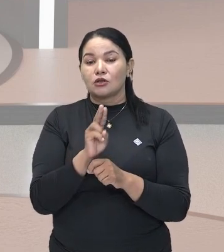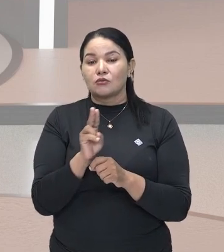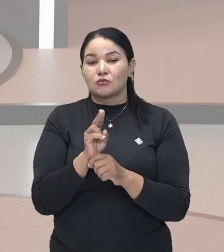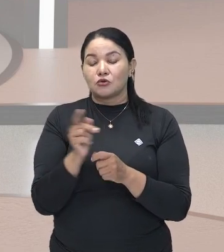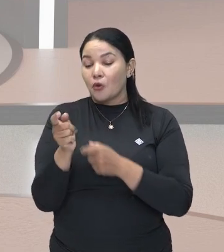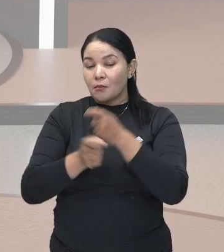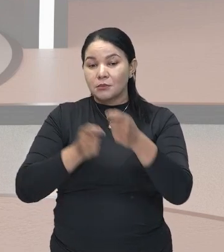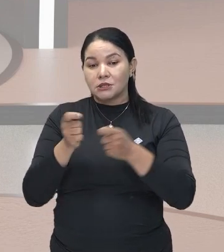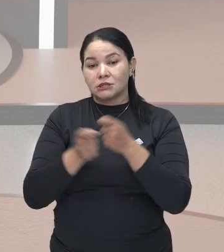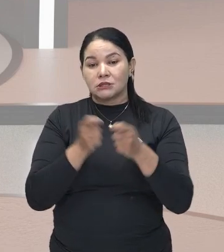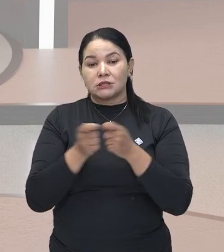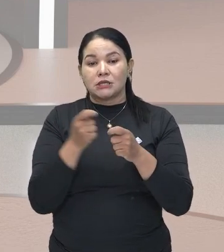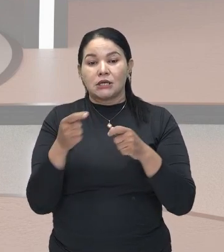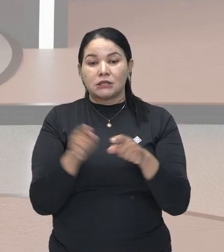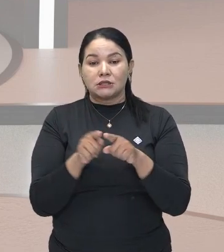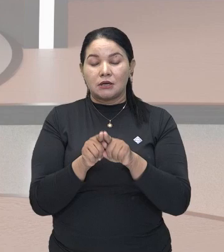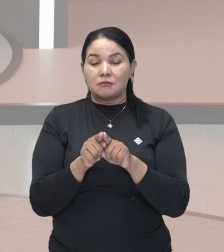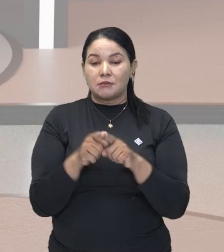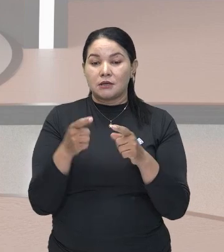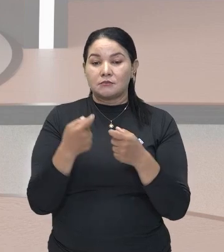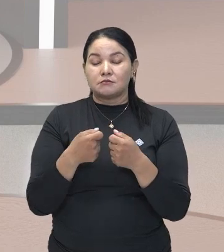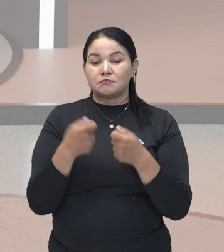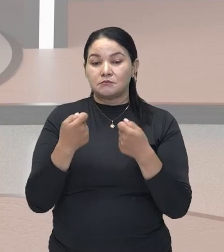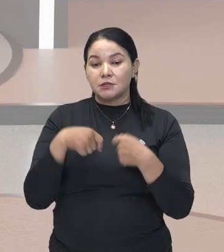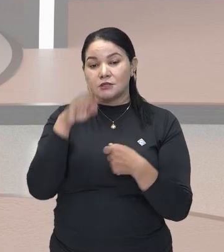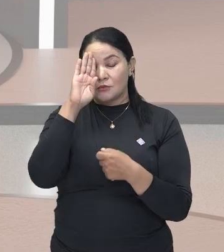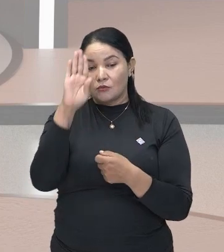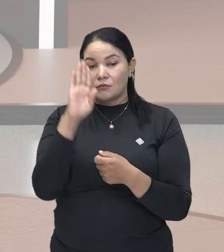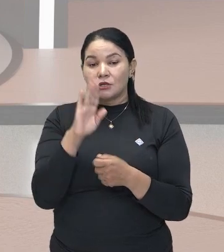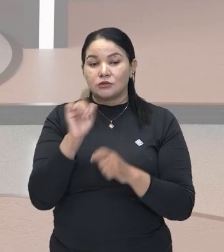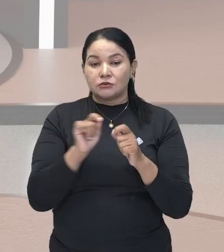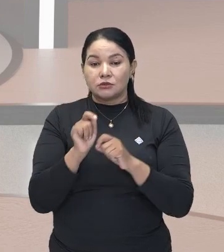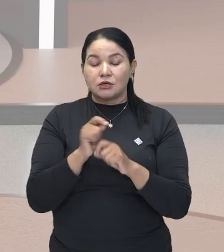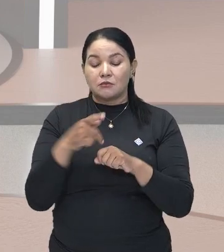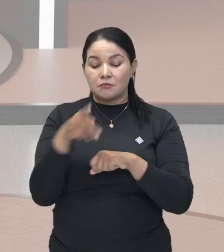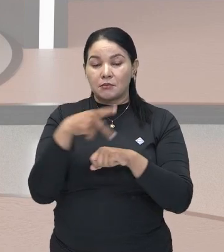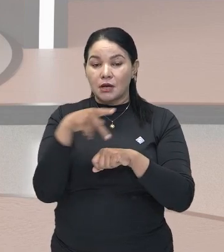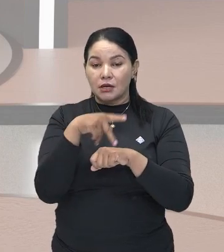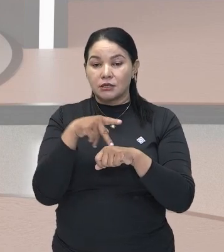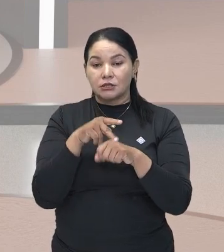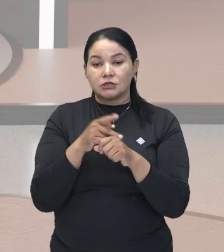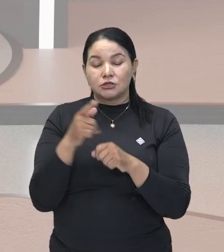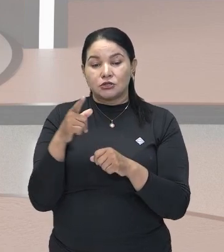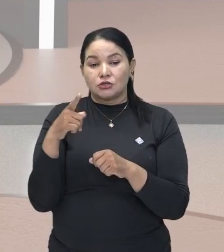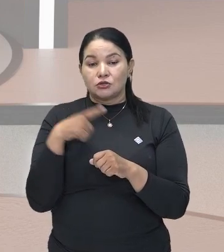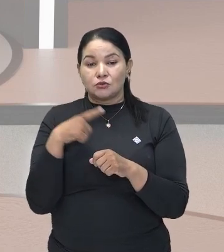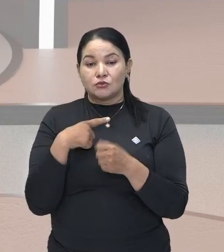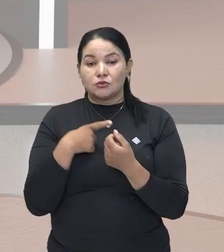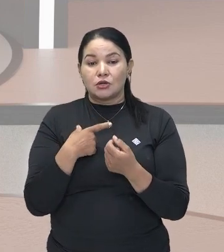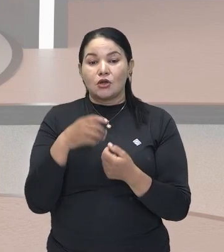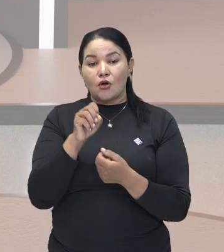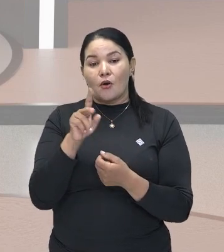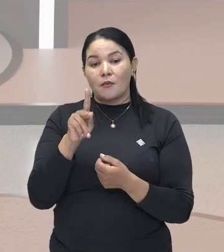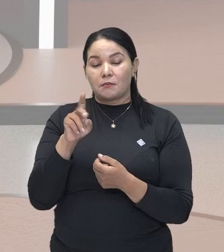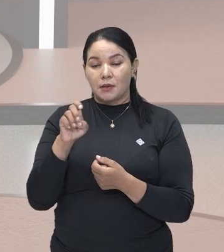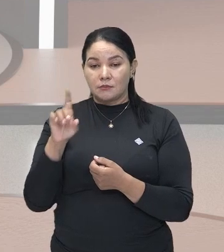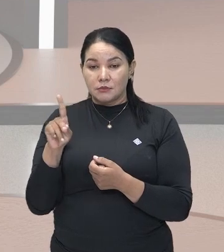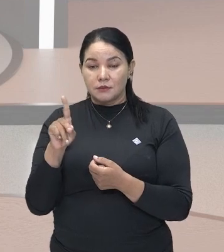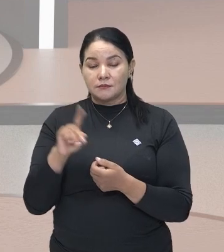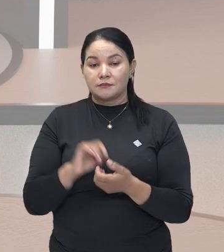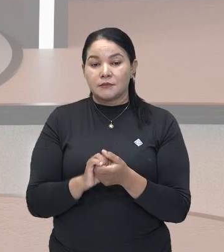dominado ali principalmente pela organização ali dos países exportadores de petróleo, a OPEP, foi formada